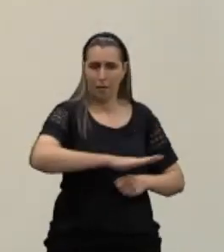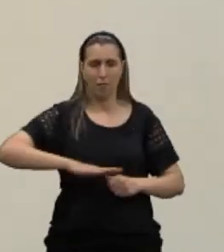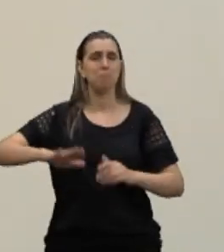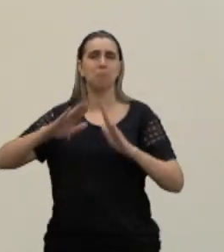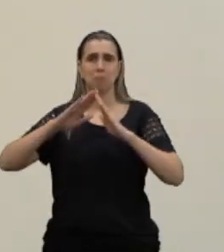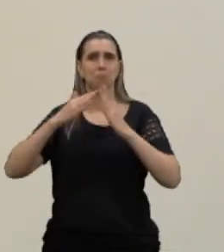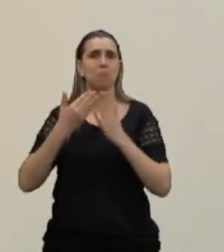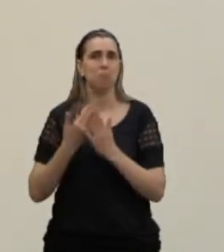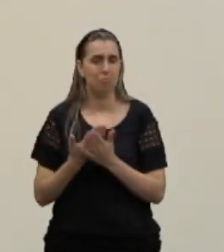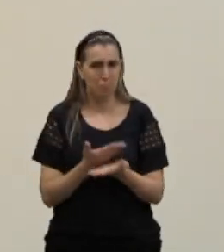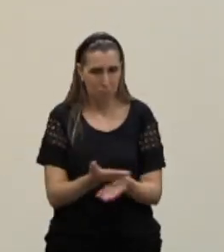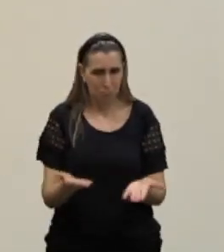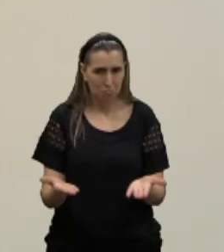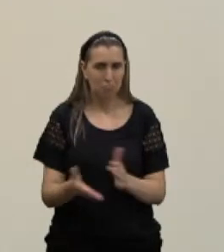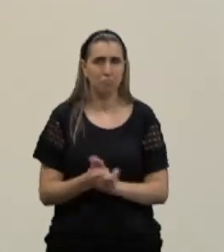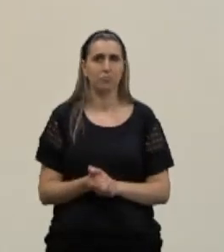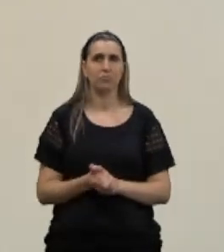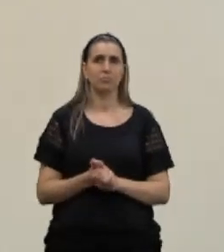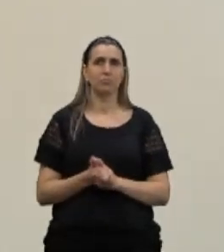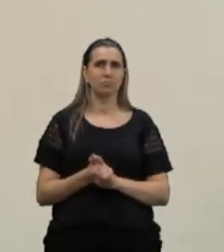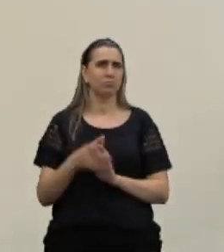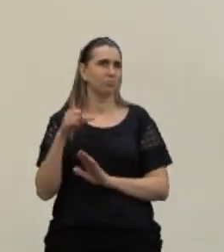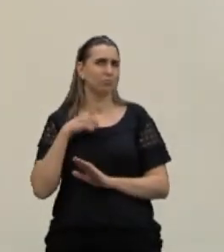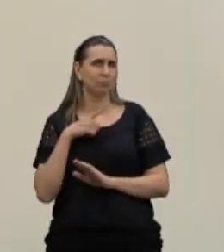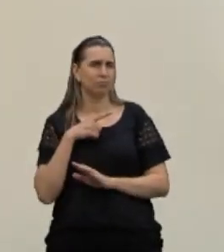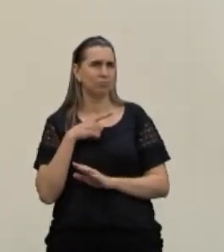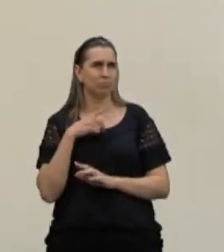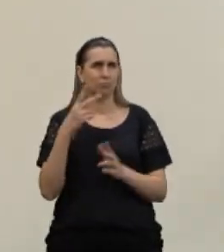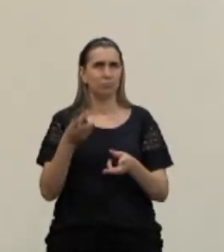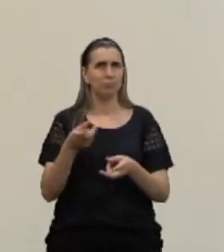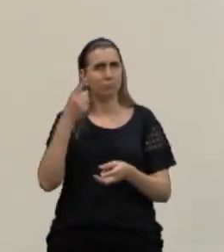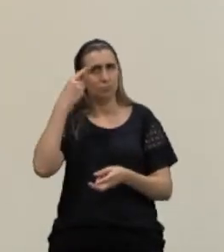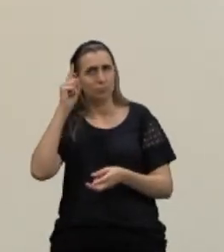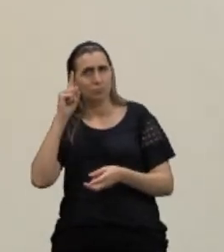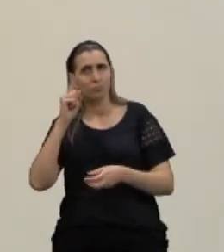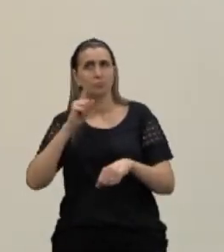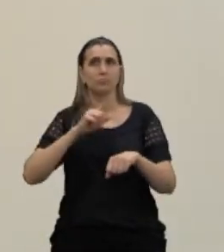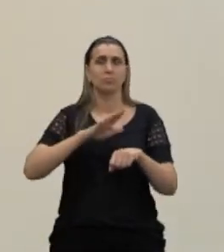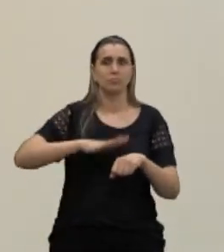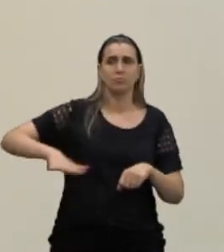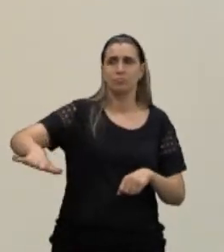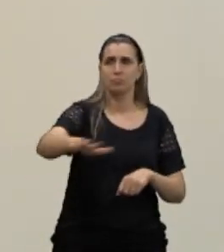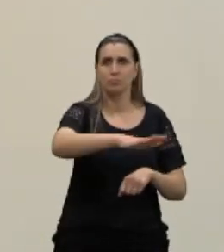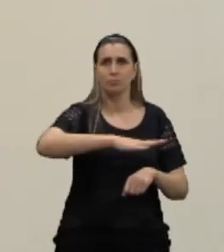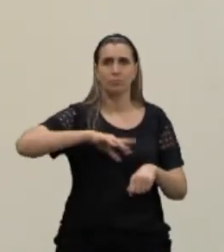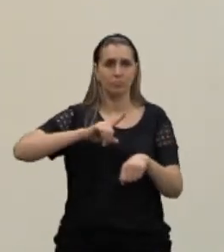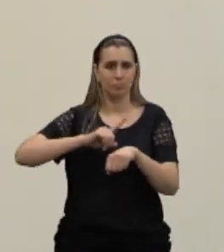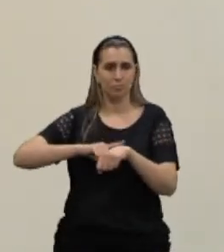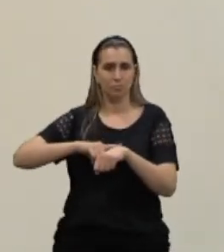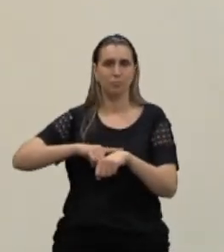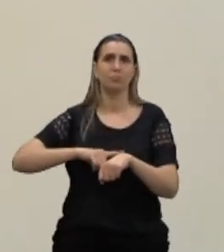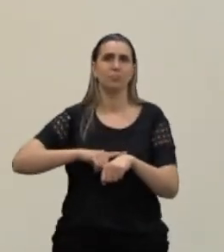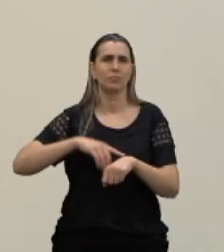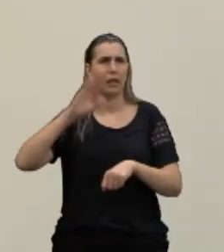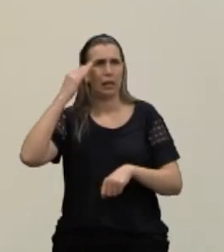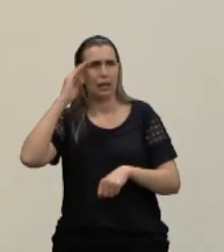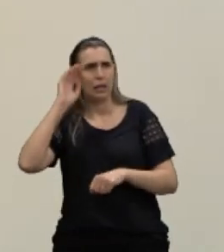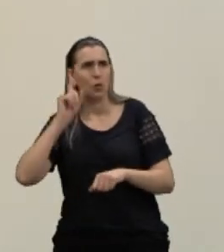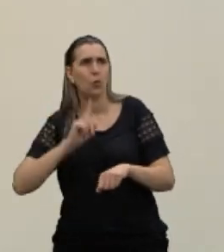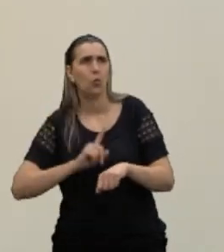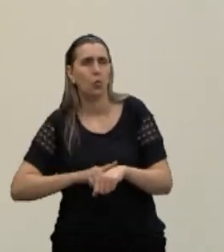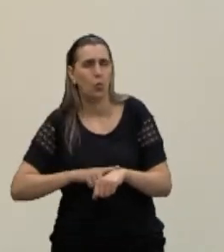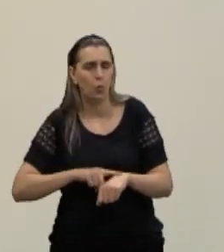escola. Né? Aí tu tem noção de espaço e tempo, porque tu disseste para mim, perdeu o tempo,